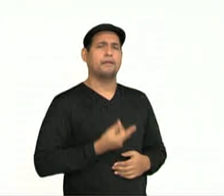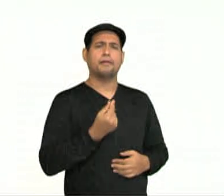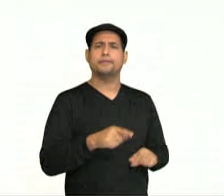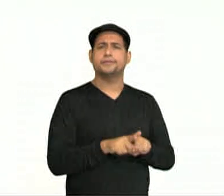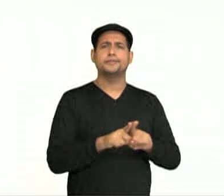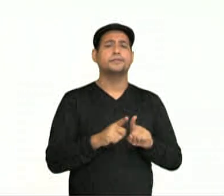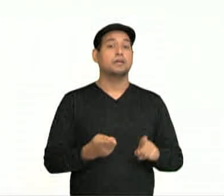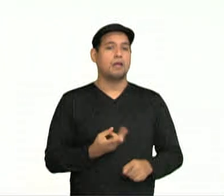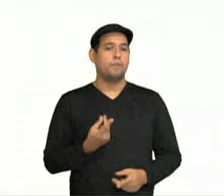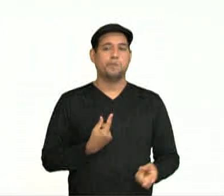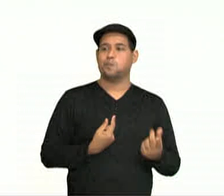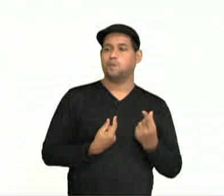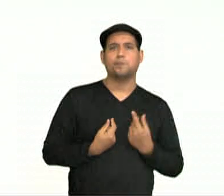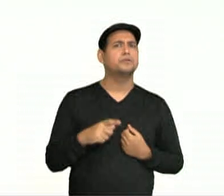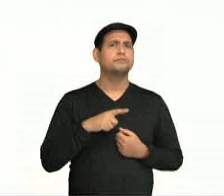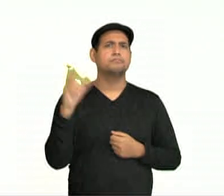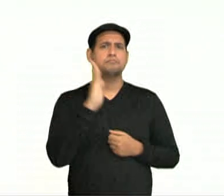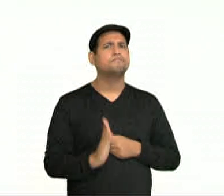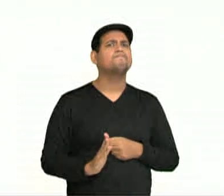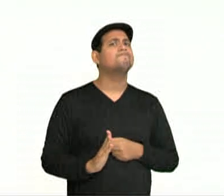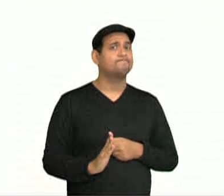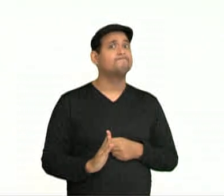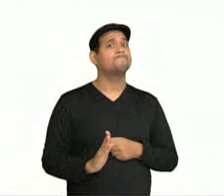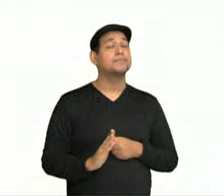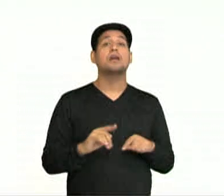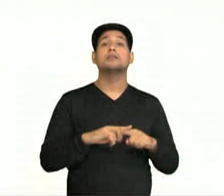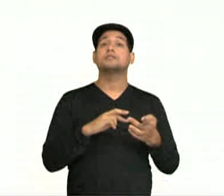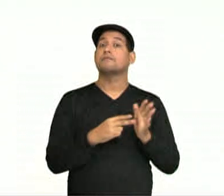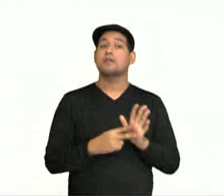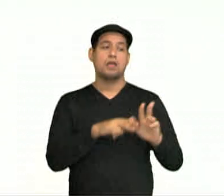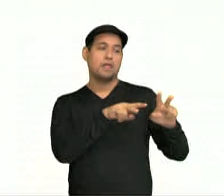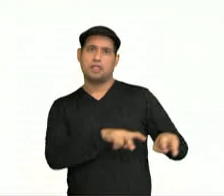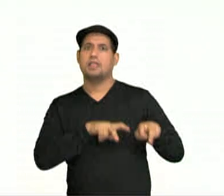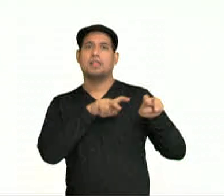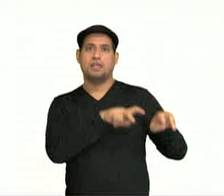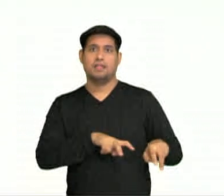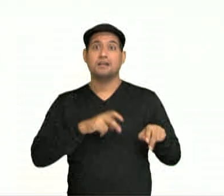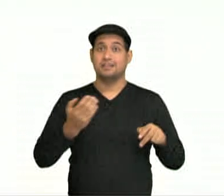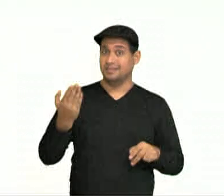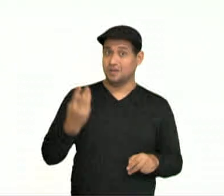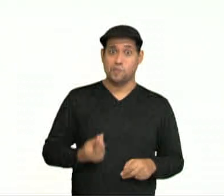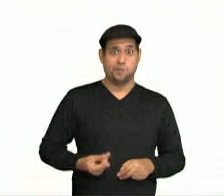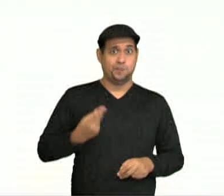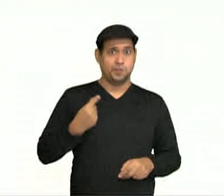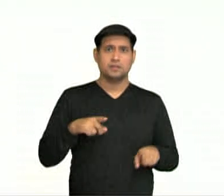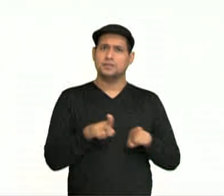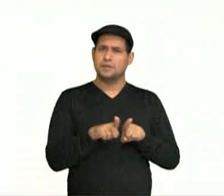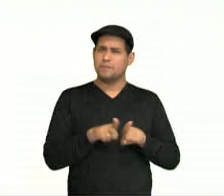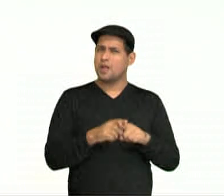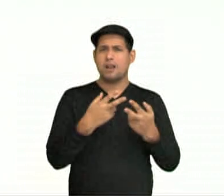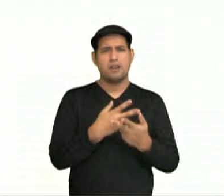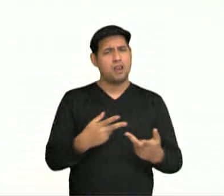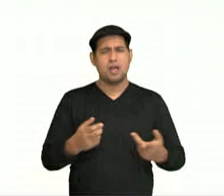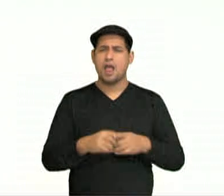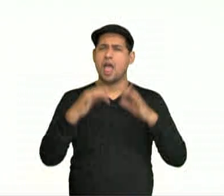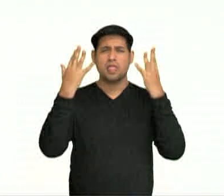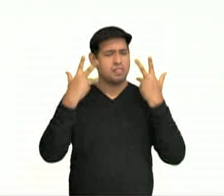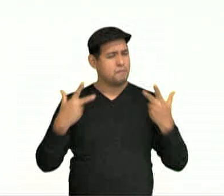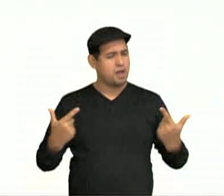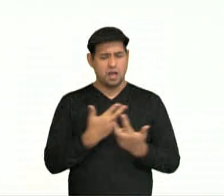que gera dinheiro no território brasileiro? A atividade agrícola, a agricultura, a pecuária, também a criação de